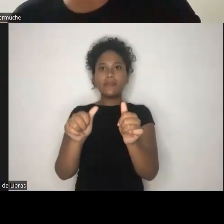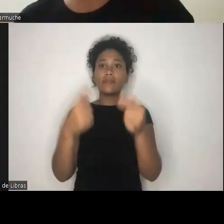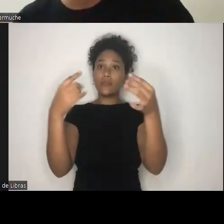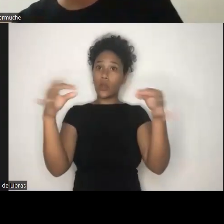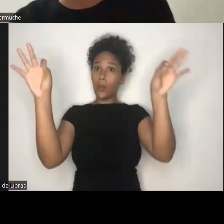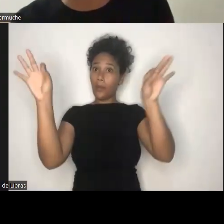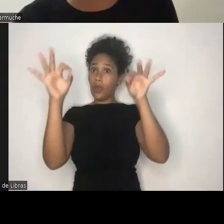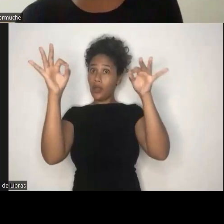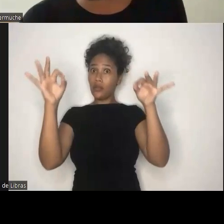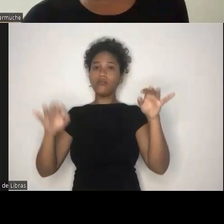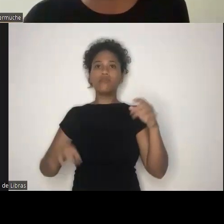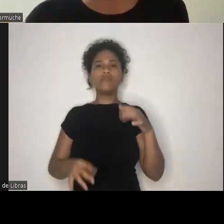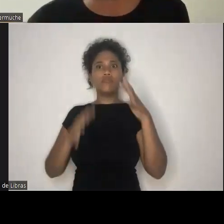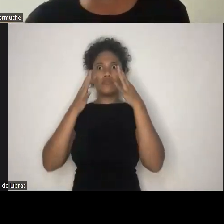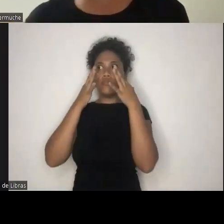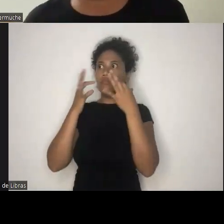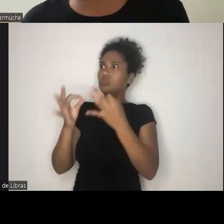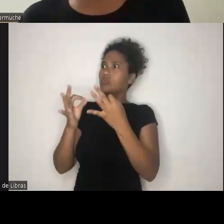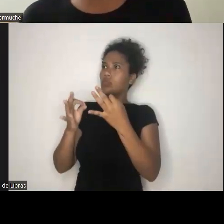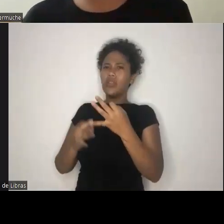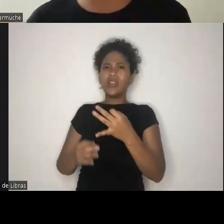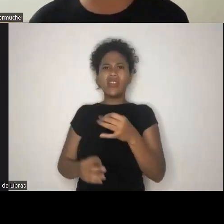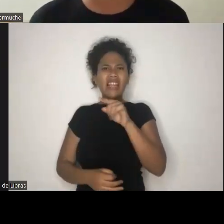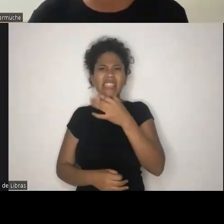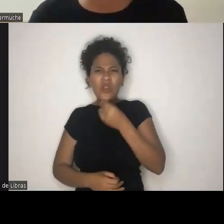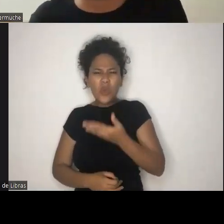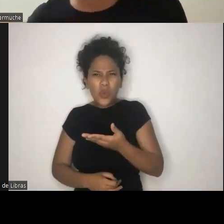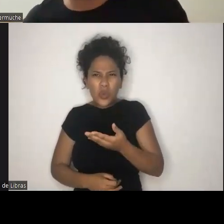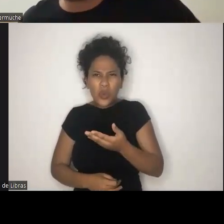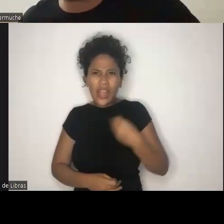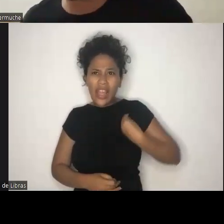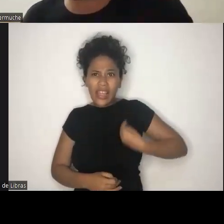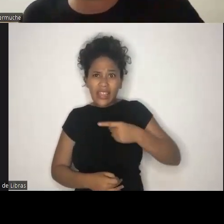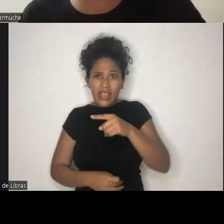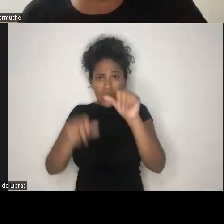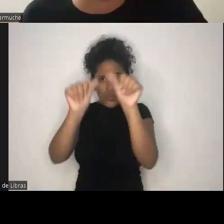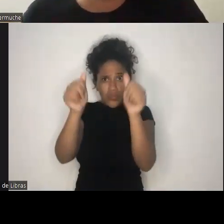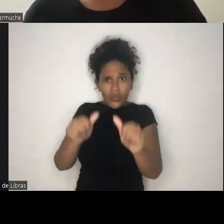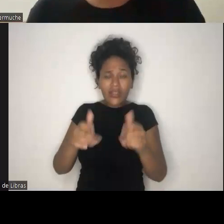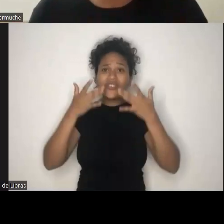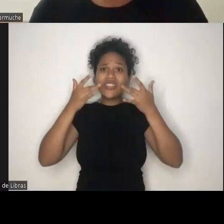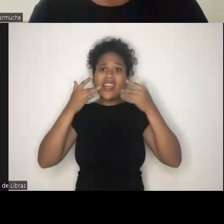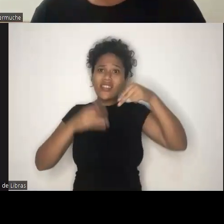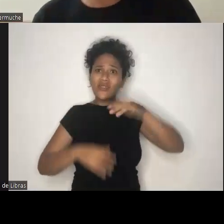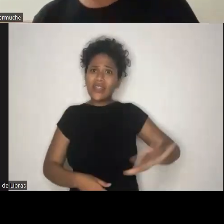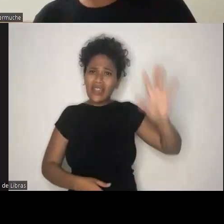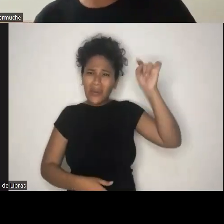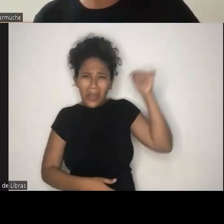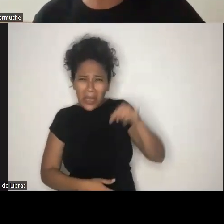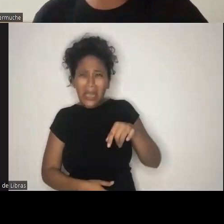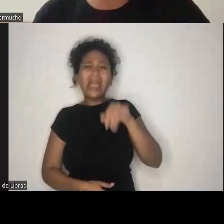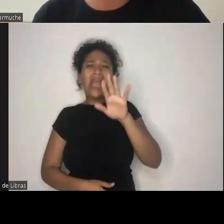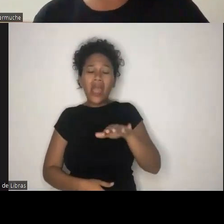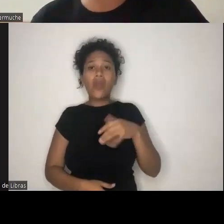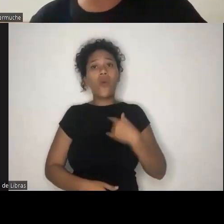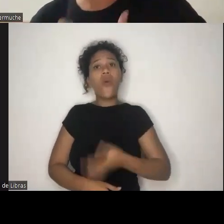chamou muita atenção do maestro ele falou quem é esse garoto que tá aqui fazendo escultura no Teatro Nacional aí eu conheci